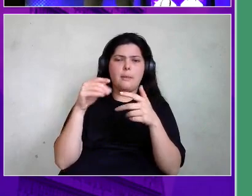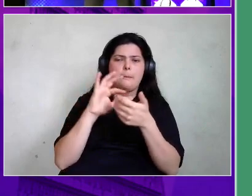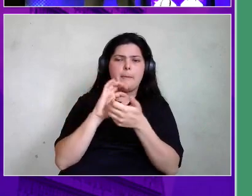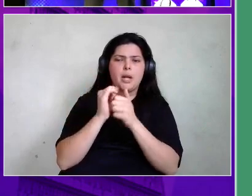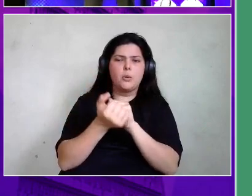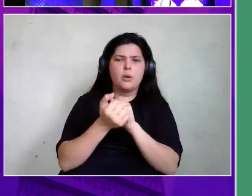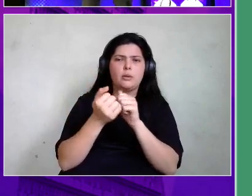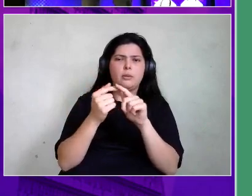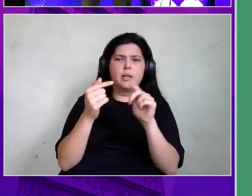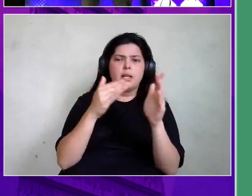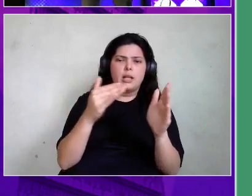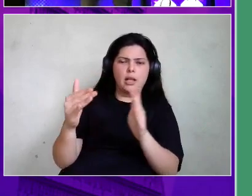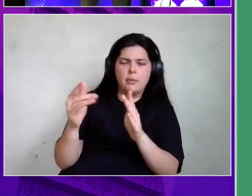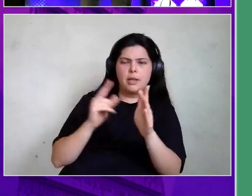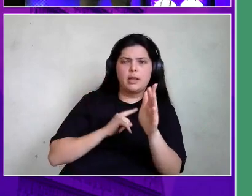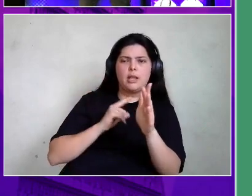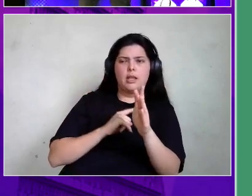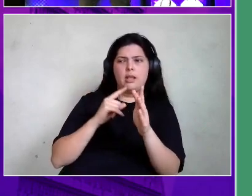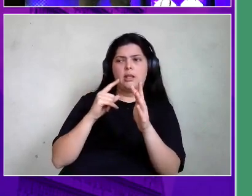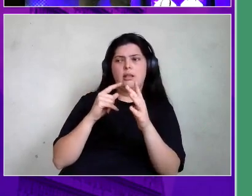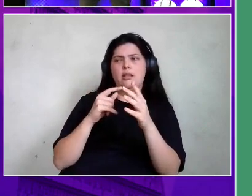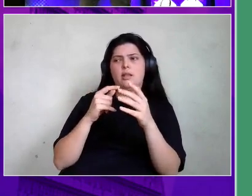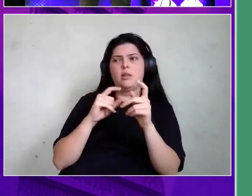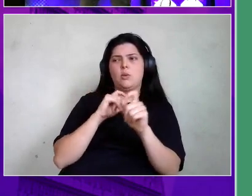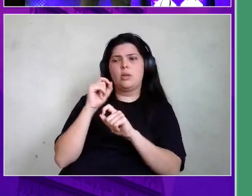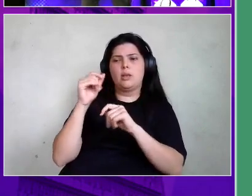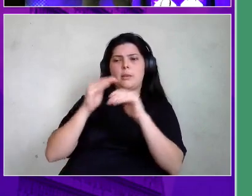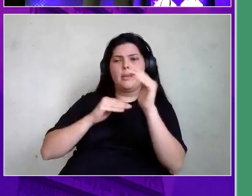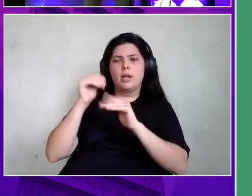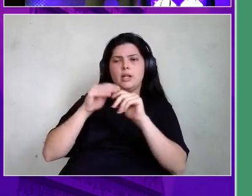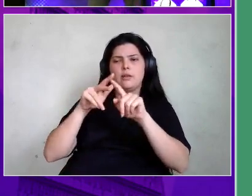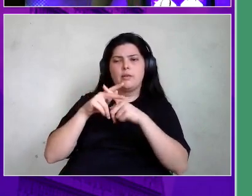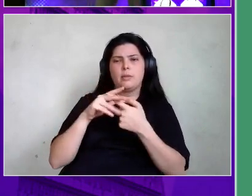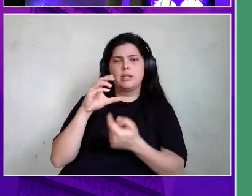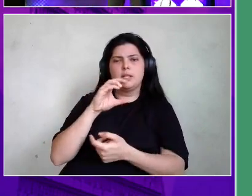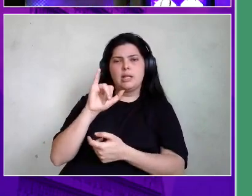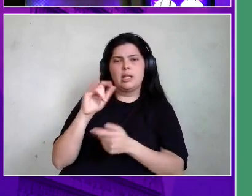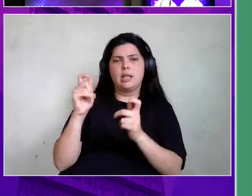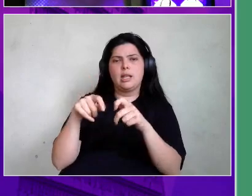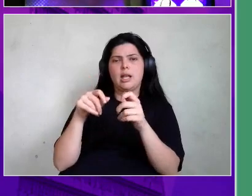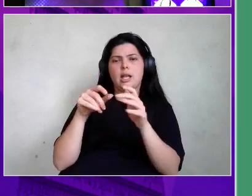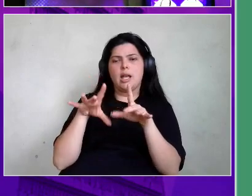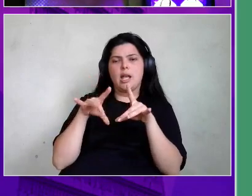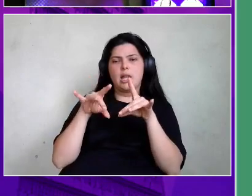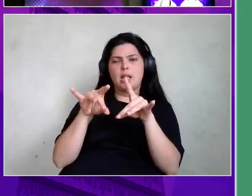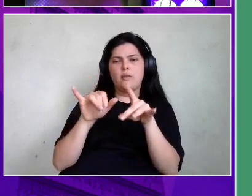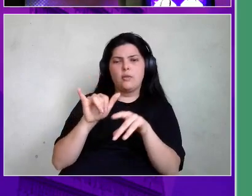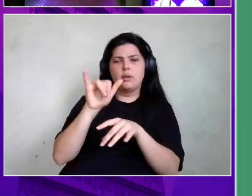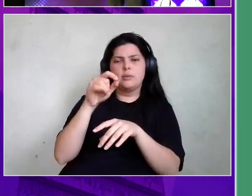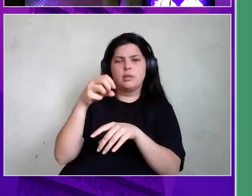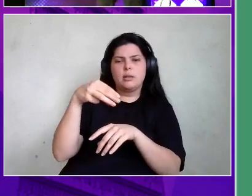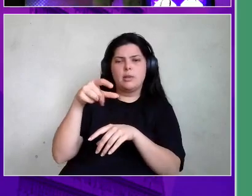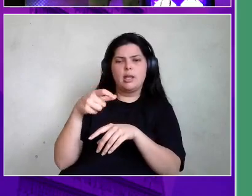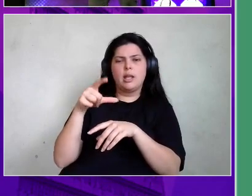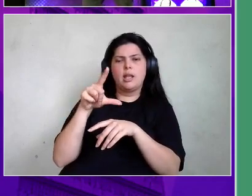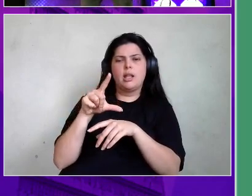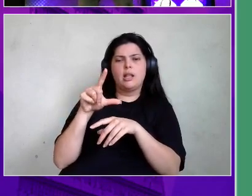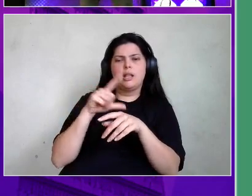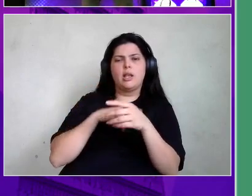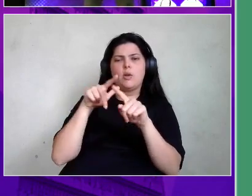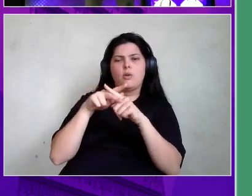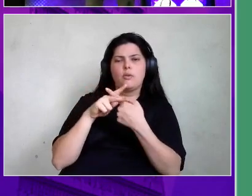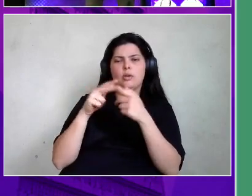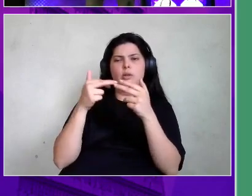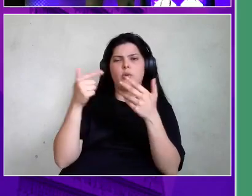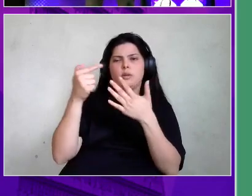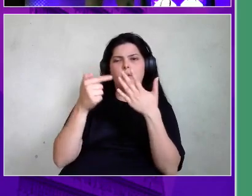que estão numa pipeline e que vão ser executadas na ferramenta de CI, eu posso ter lá um arquivo YML onde eu vou ter toda a configuração daquilo. Aí, claro,